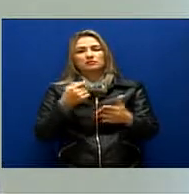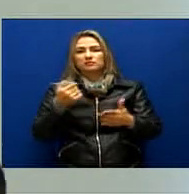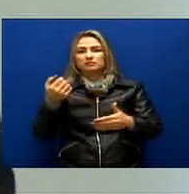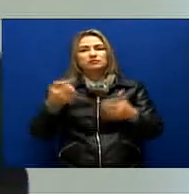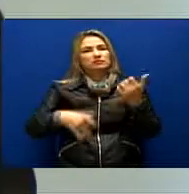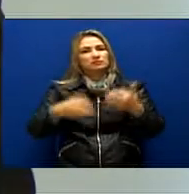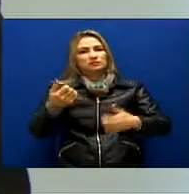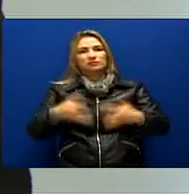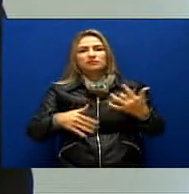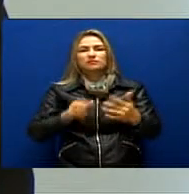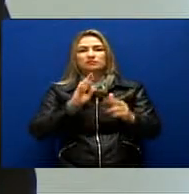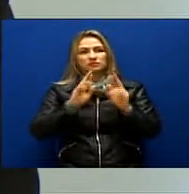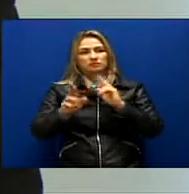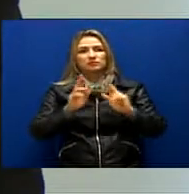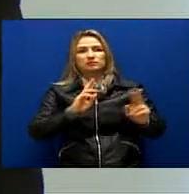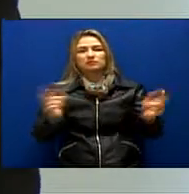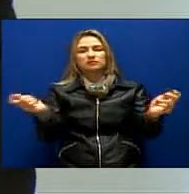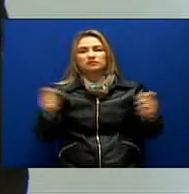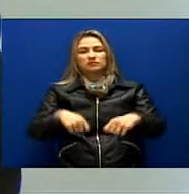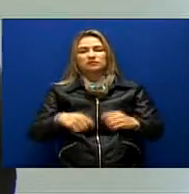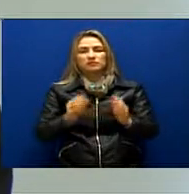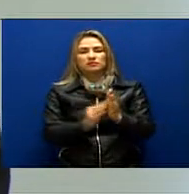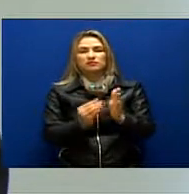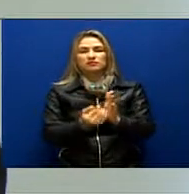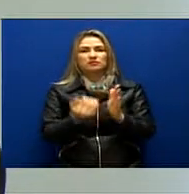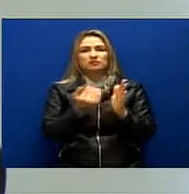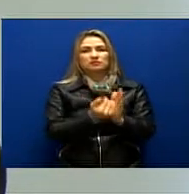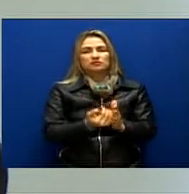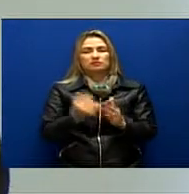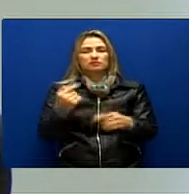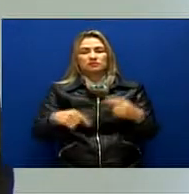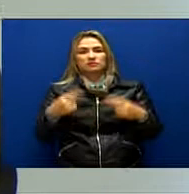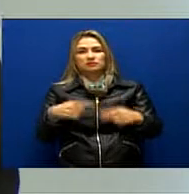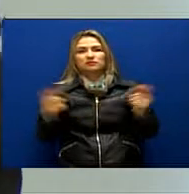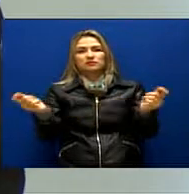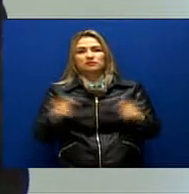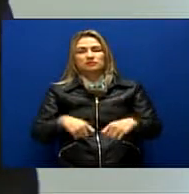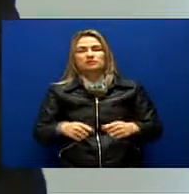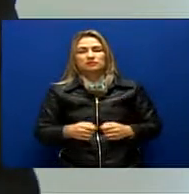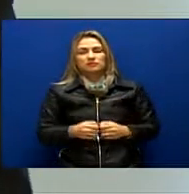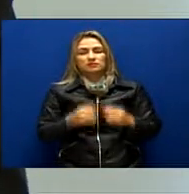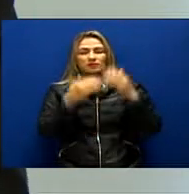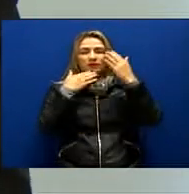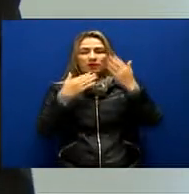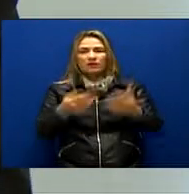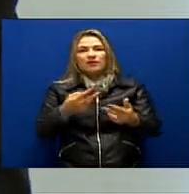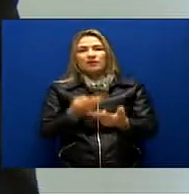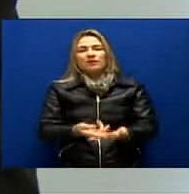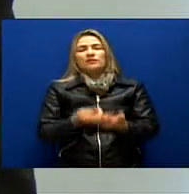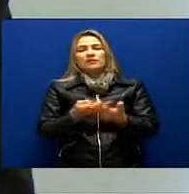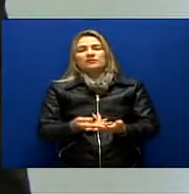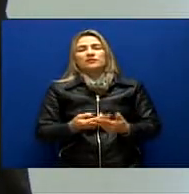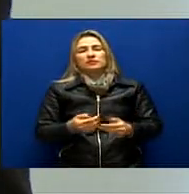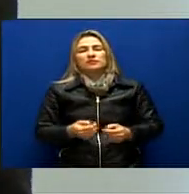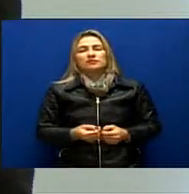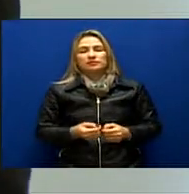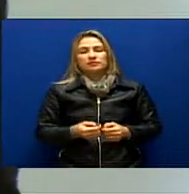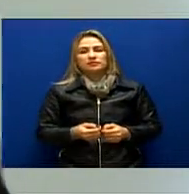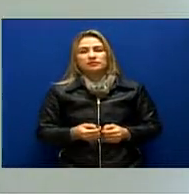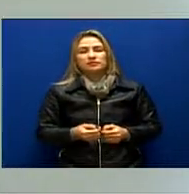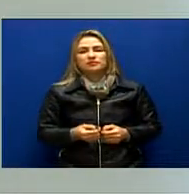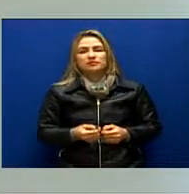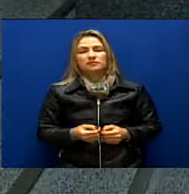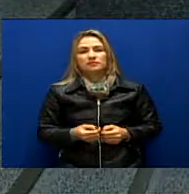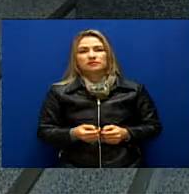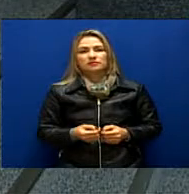também está à disposição. Iremos discutir as emendas e agradeço muito pela compreensão de todos e pela urgência no trâmite desse processo. Muito obrigado,